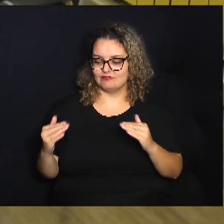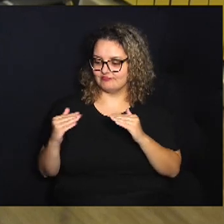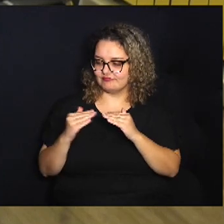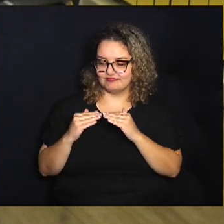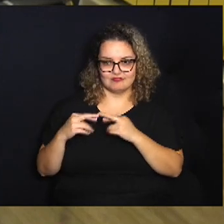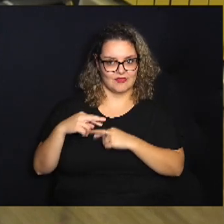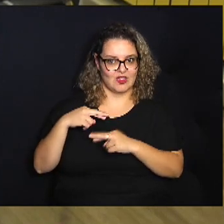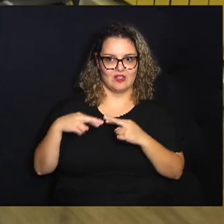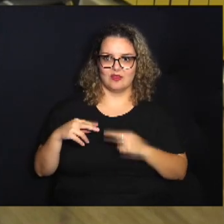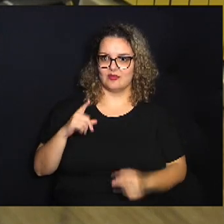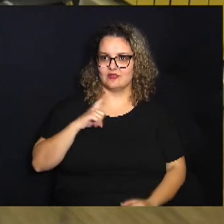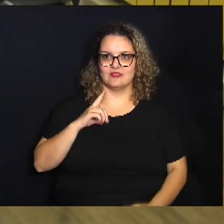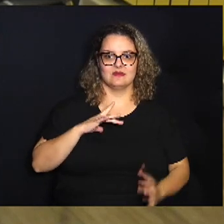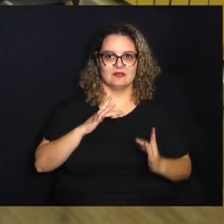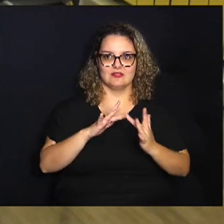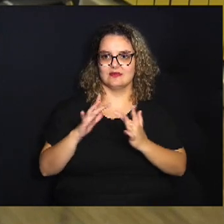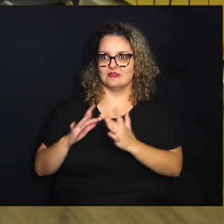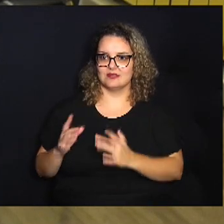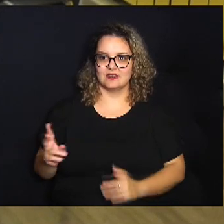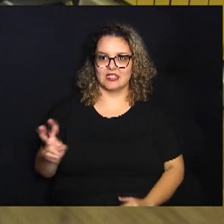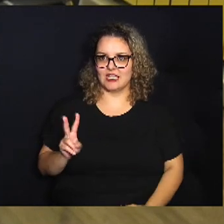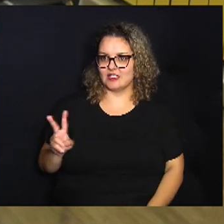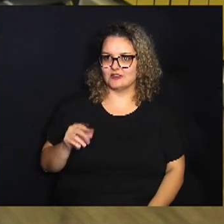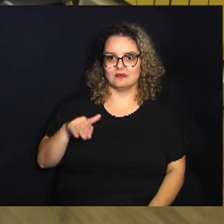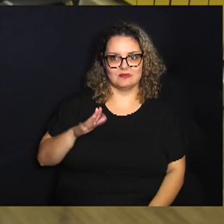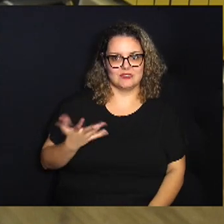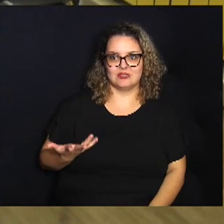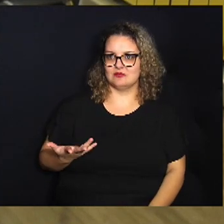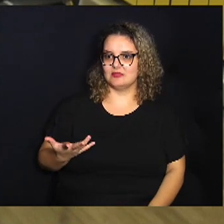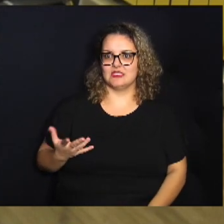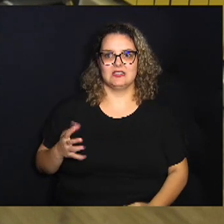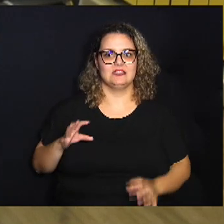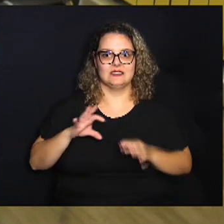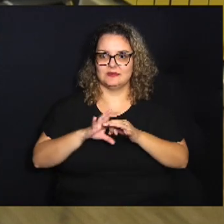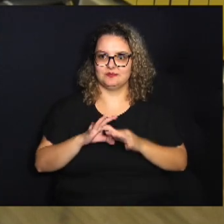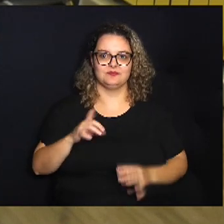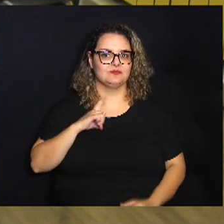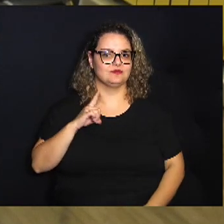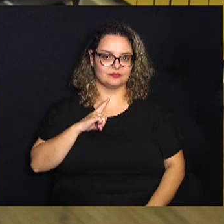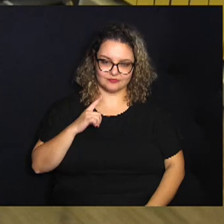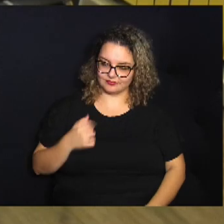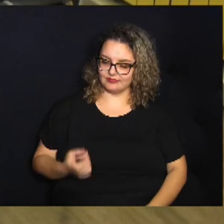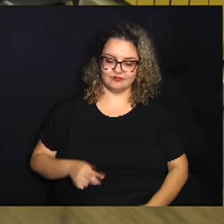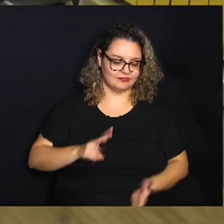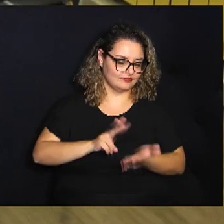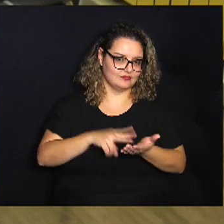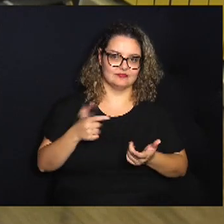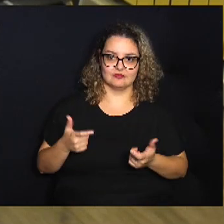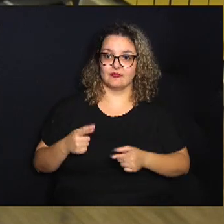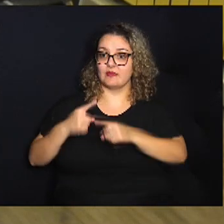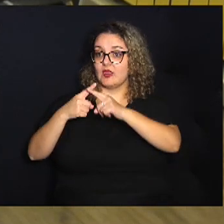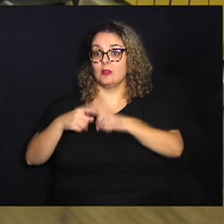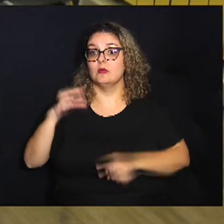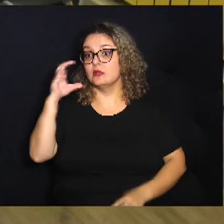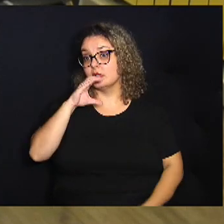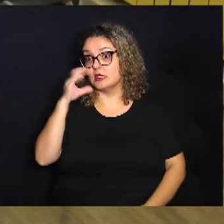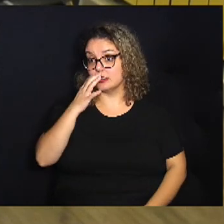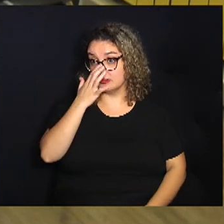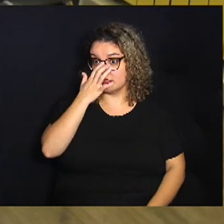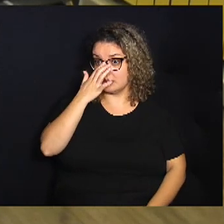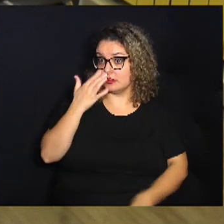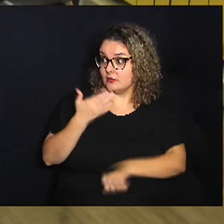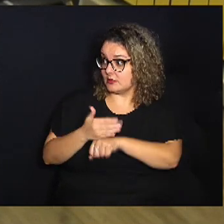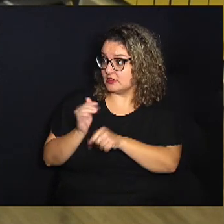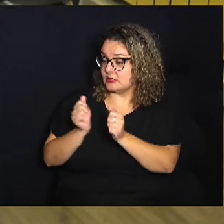Do que eu tive contato, as duplas mais entrosadas, que tem uma vantagem enorme. A prova é muito rápida também, né? E então, você treinava